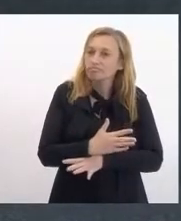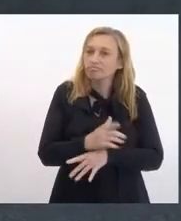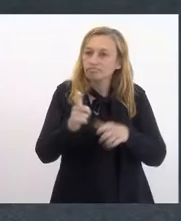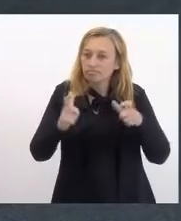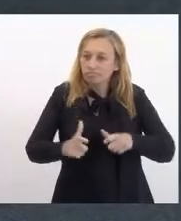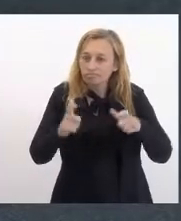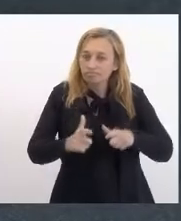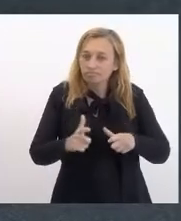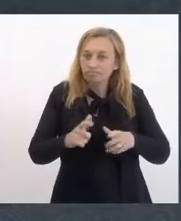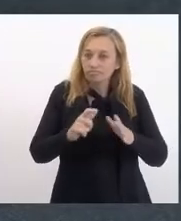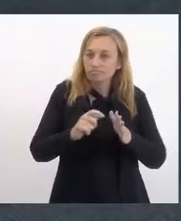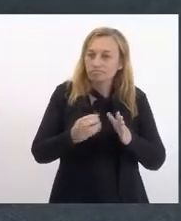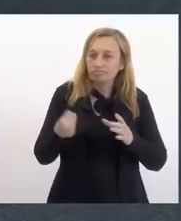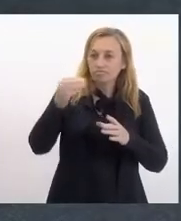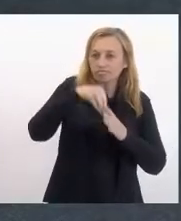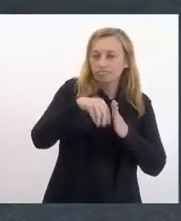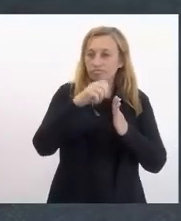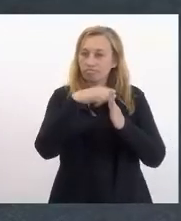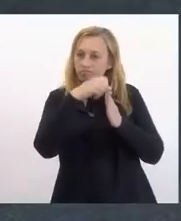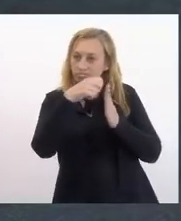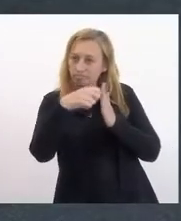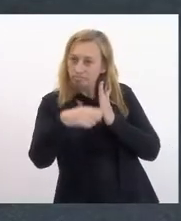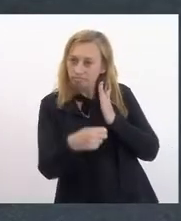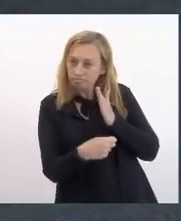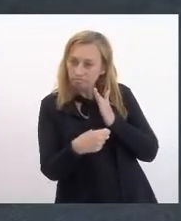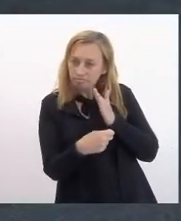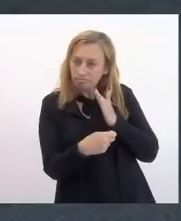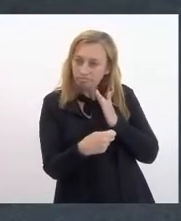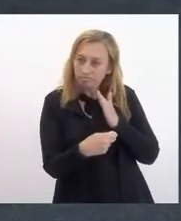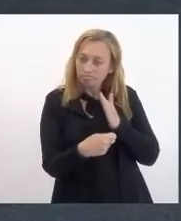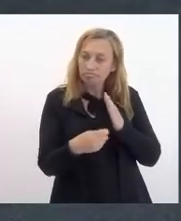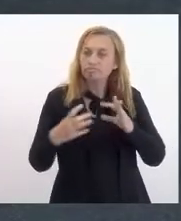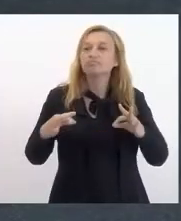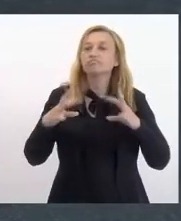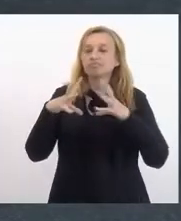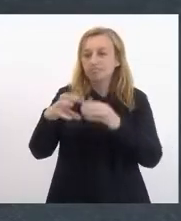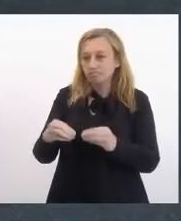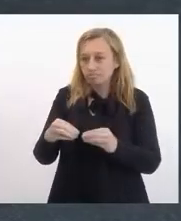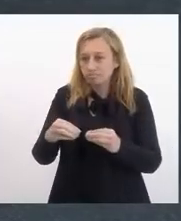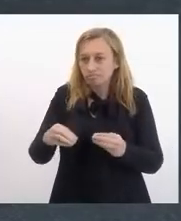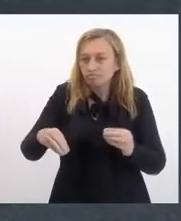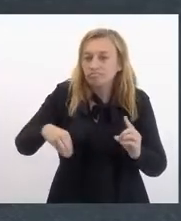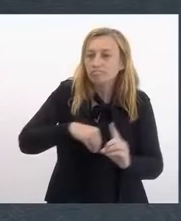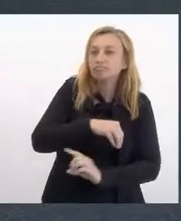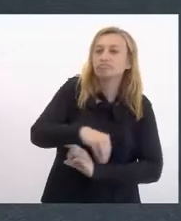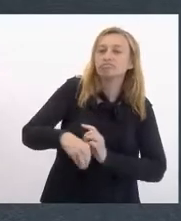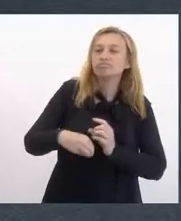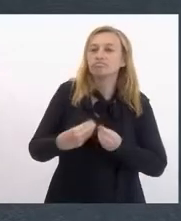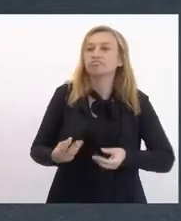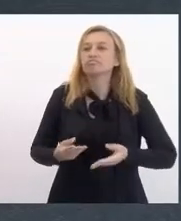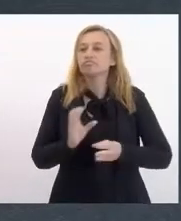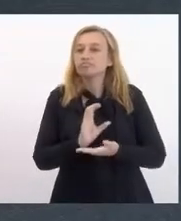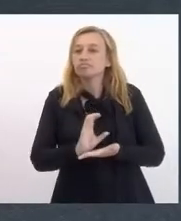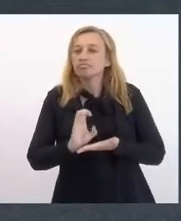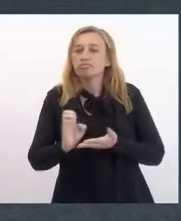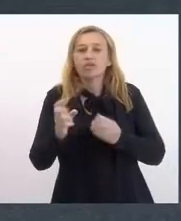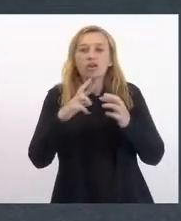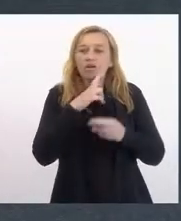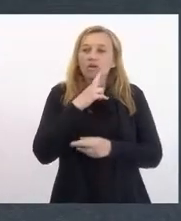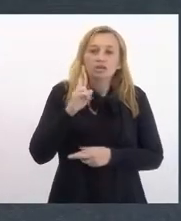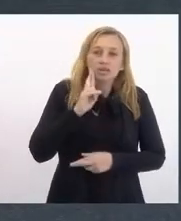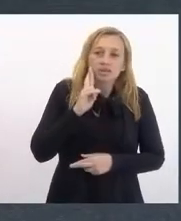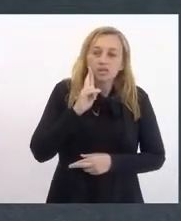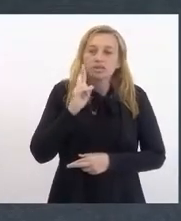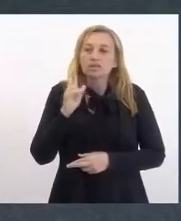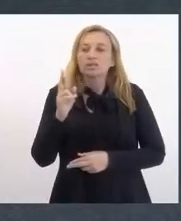num calendário, os players todos em volta, fornecedores, restaurantes, hotéis, as